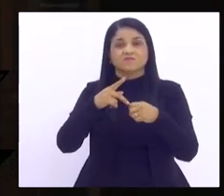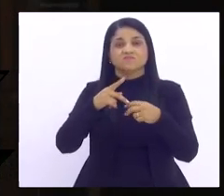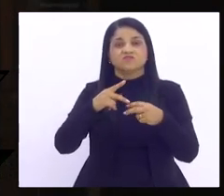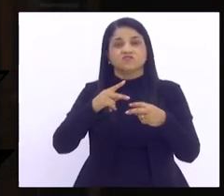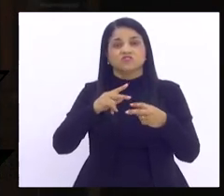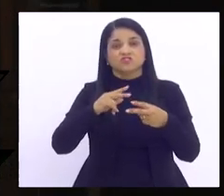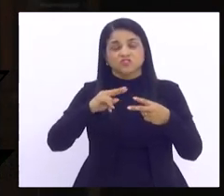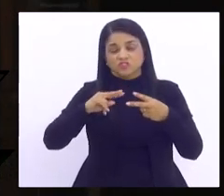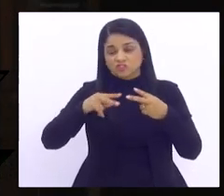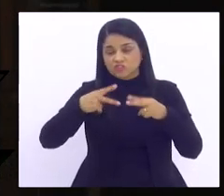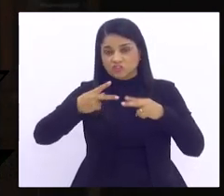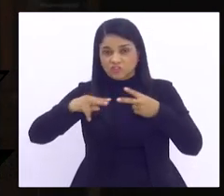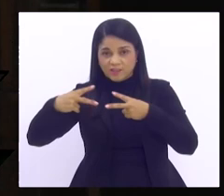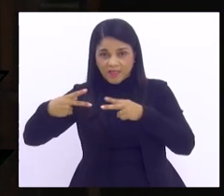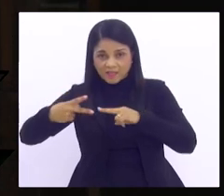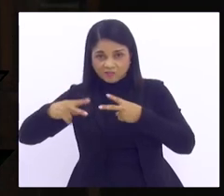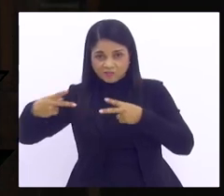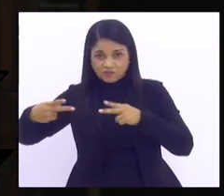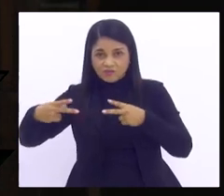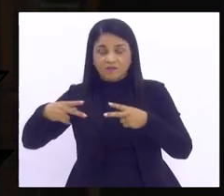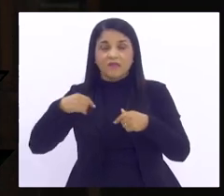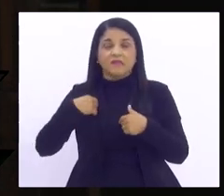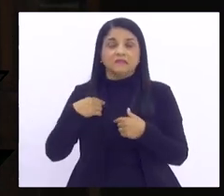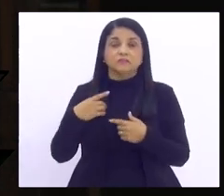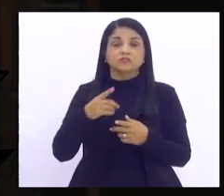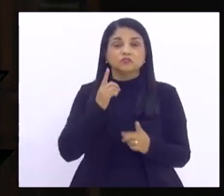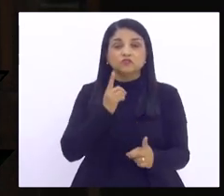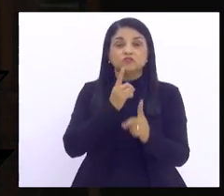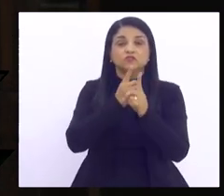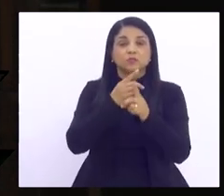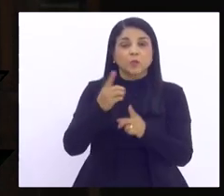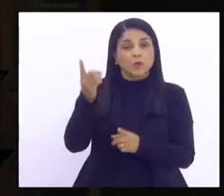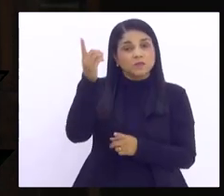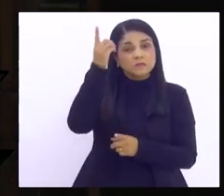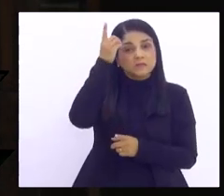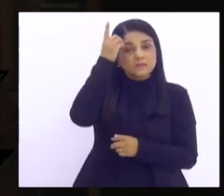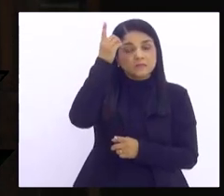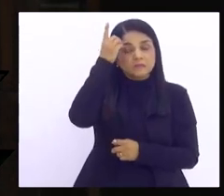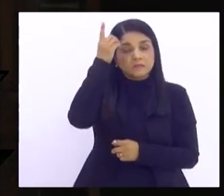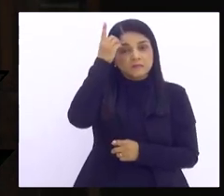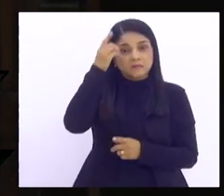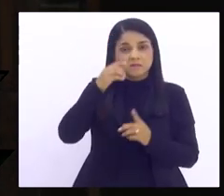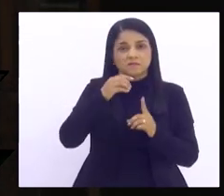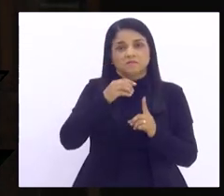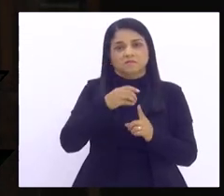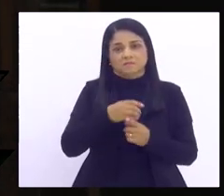o descobridor da causa da síndrome de Down. Ele é cientista famoso.